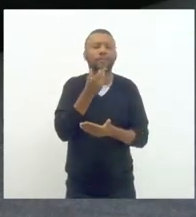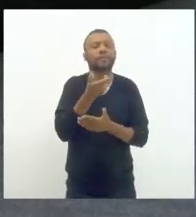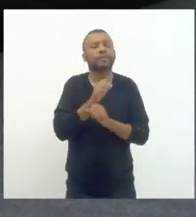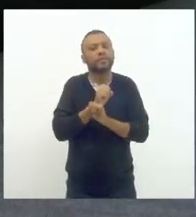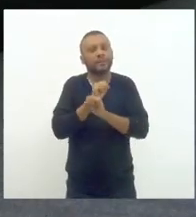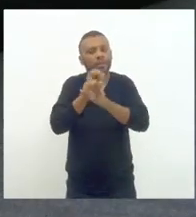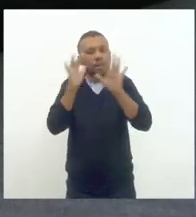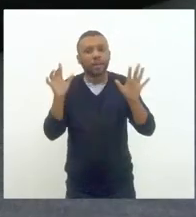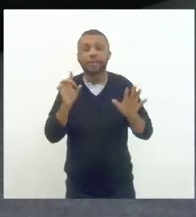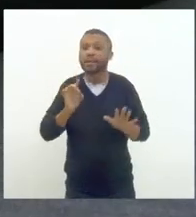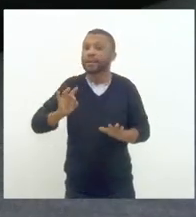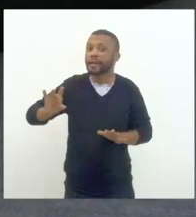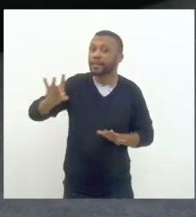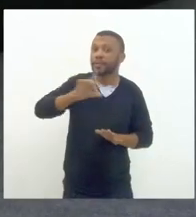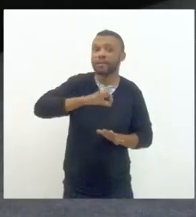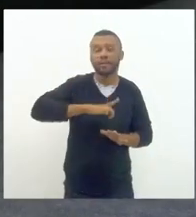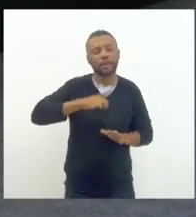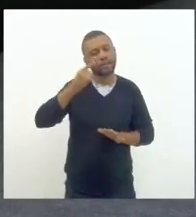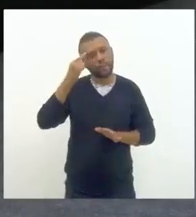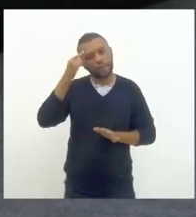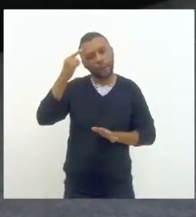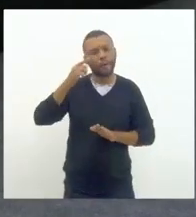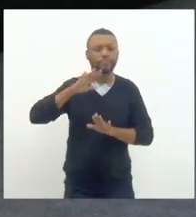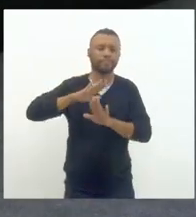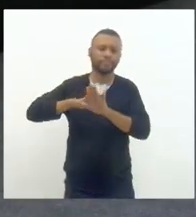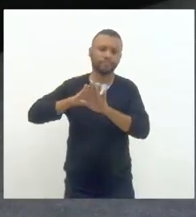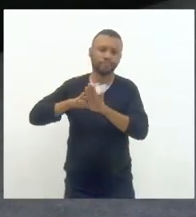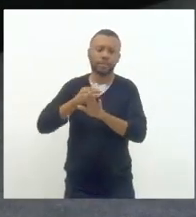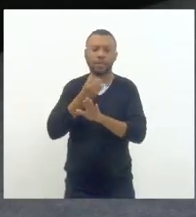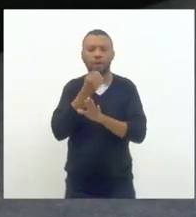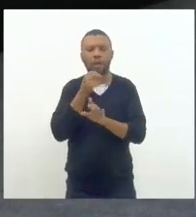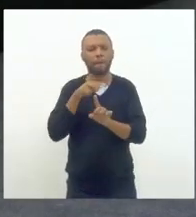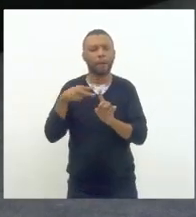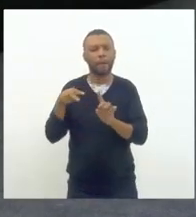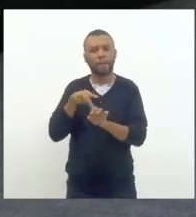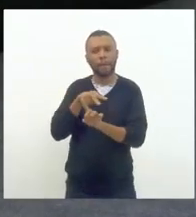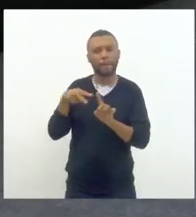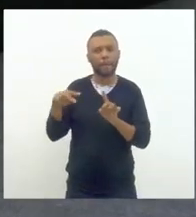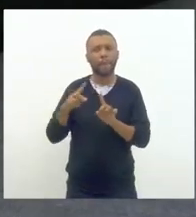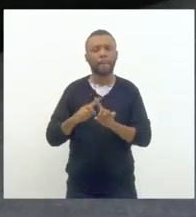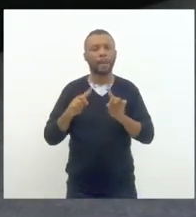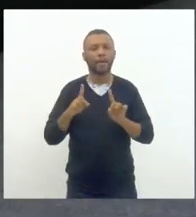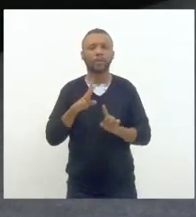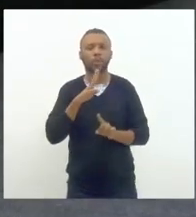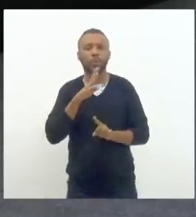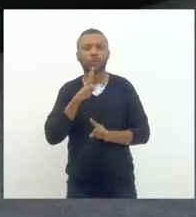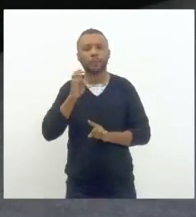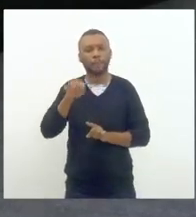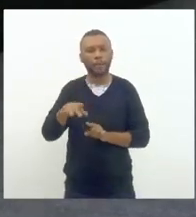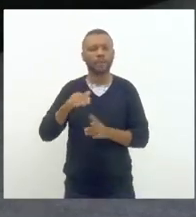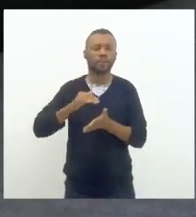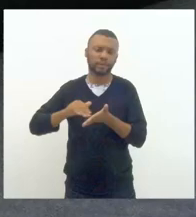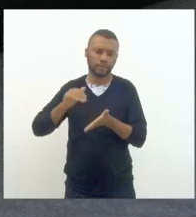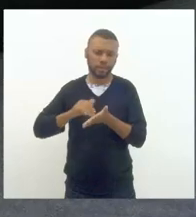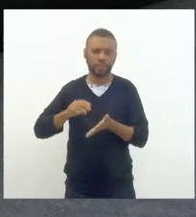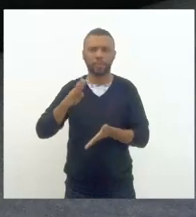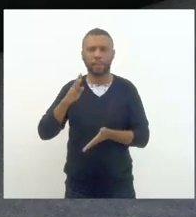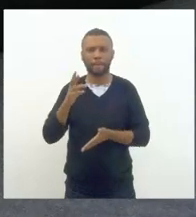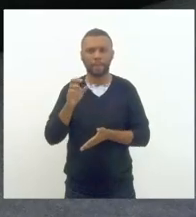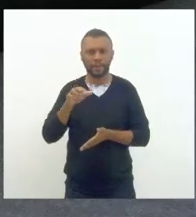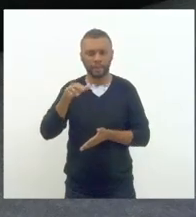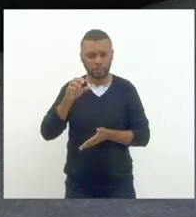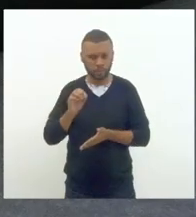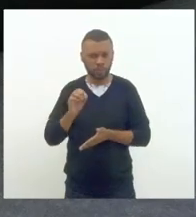claro aqui que cada um tem o seu mandato e, obviamente, as suas visões, mas conheço muito bem o secretário Breno Carnevale, que é uma